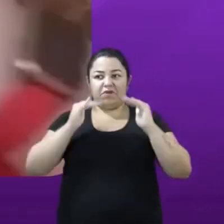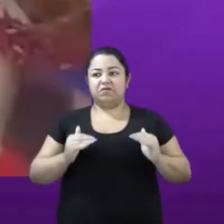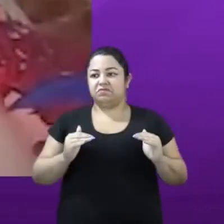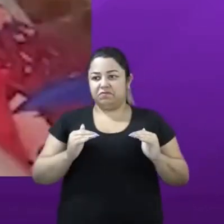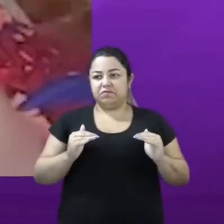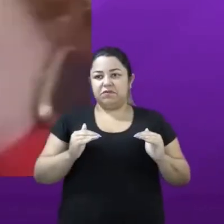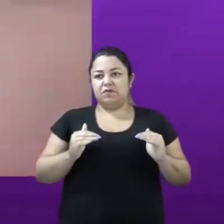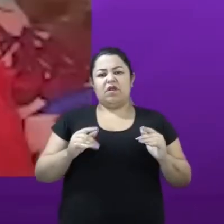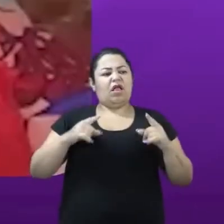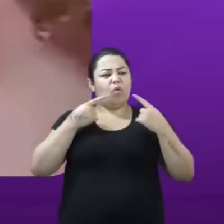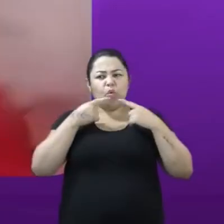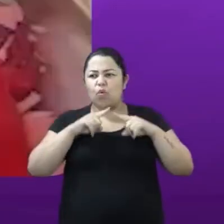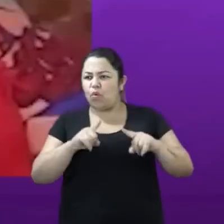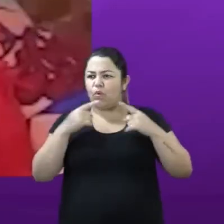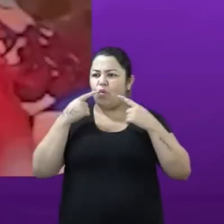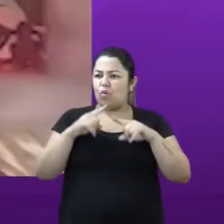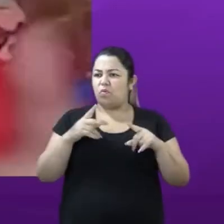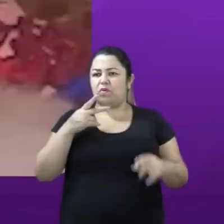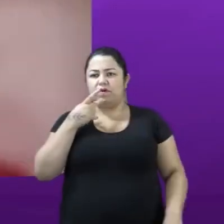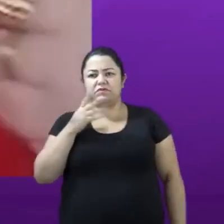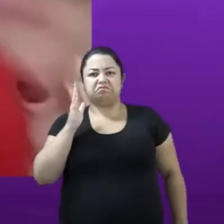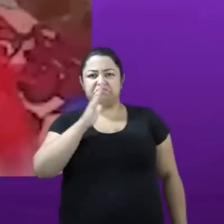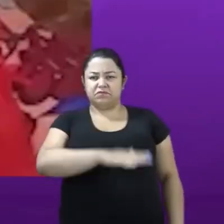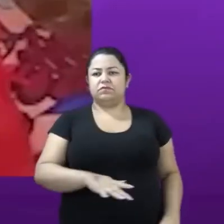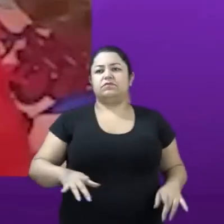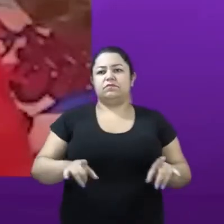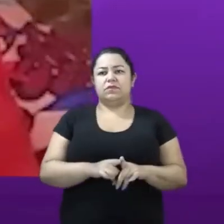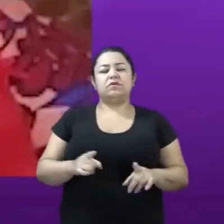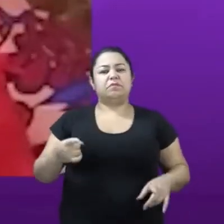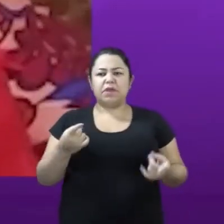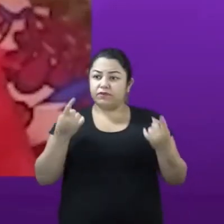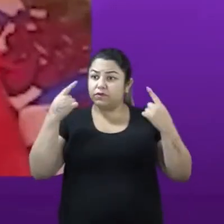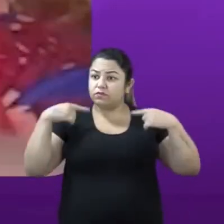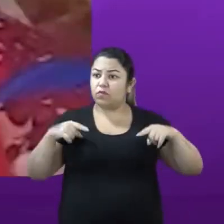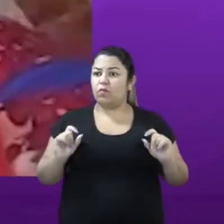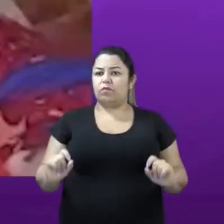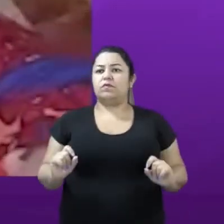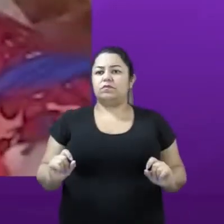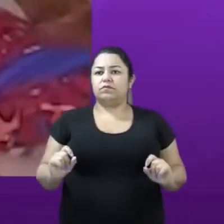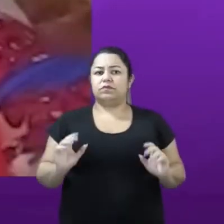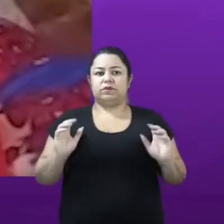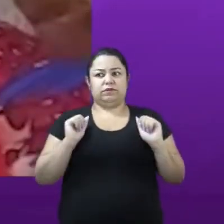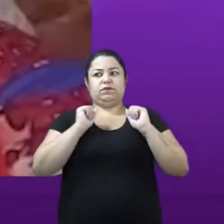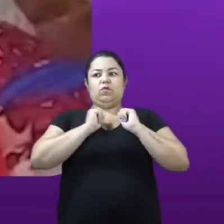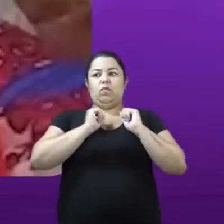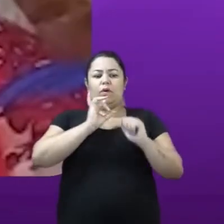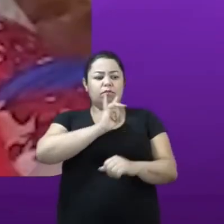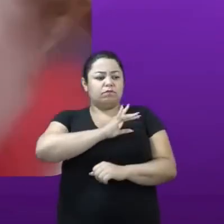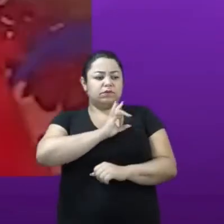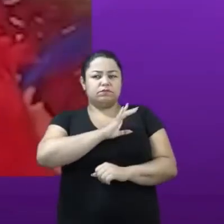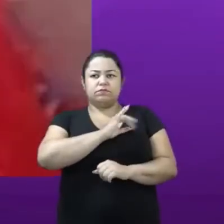que são xingadas, agredidas verbalmente, agredidas fisicamente, aonde ali se encolhem, se